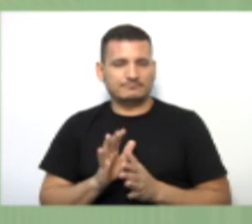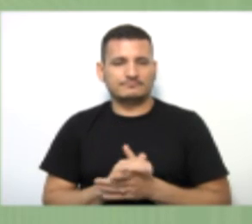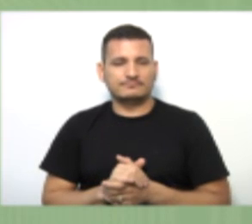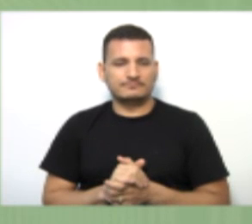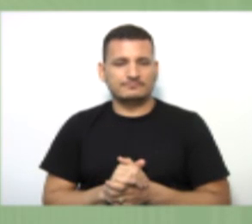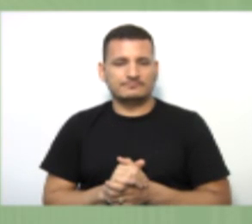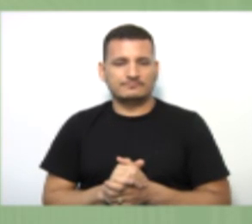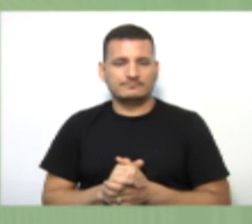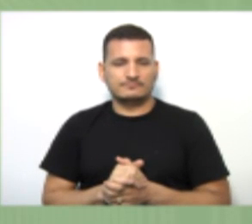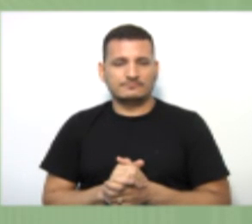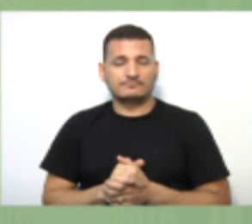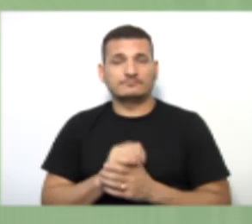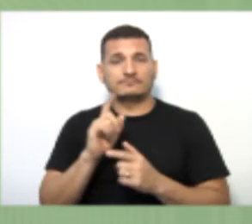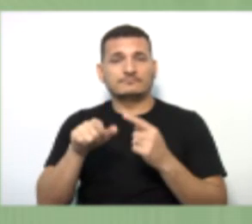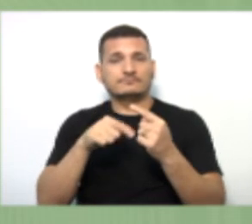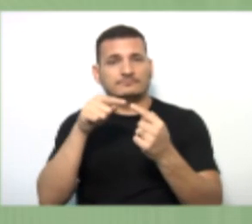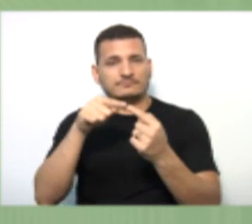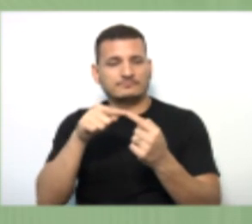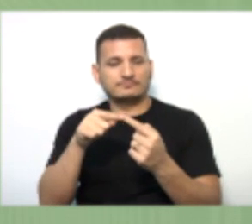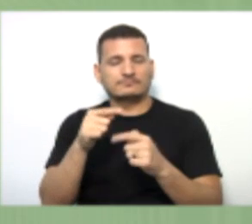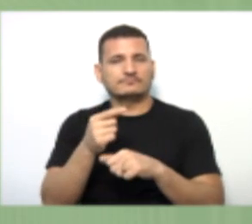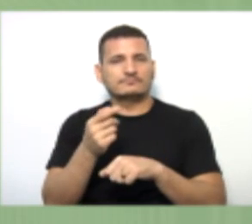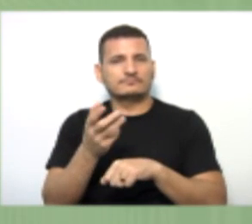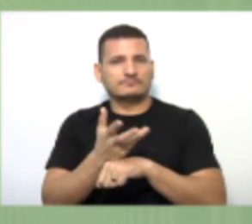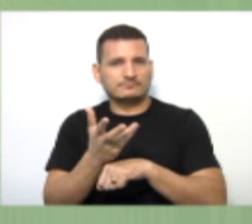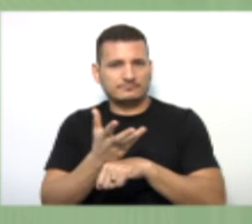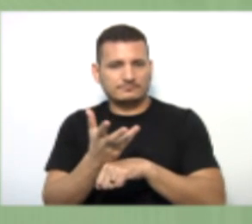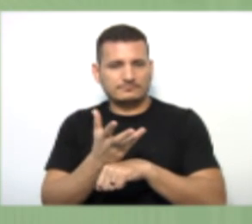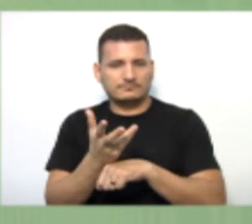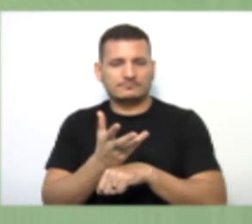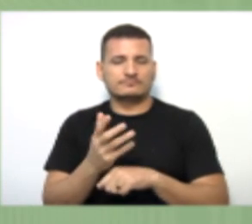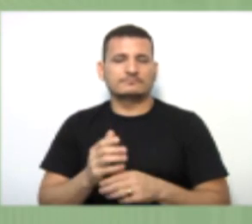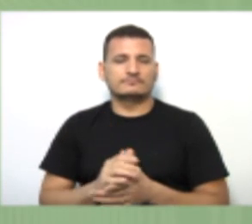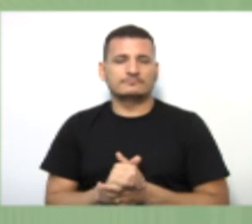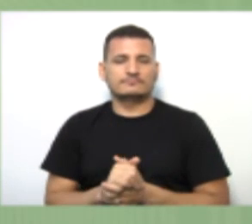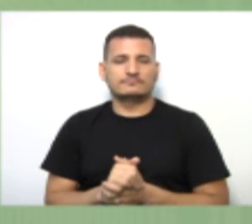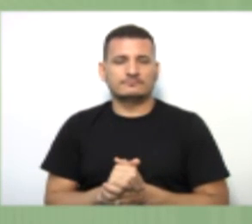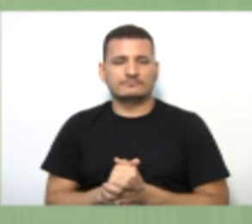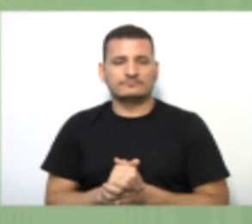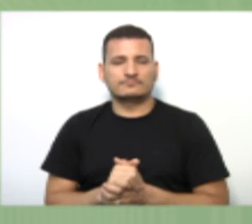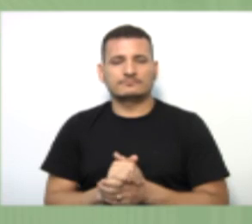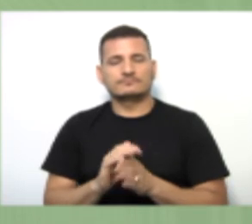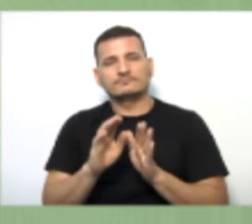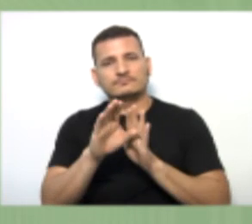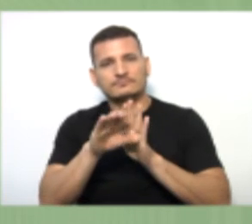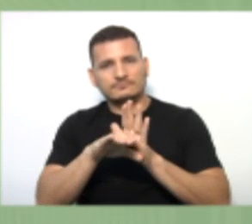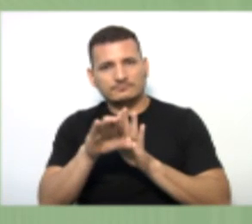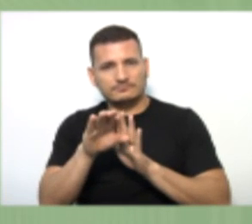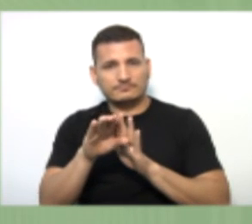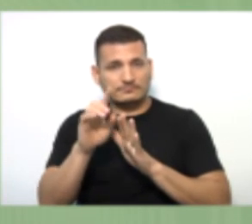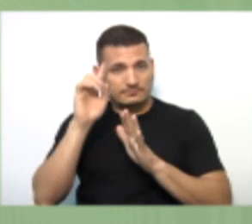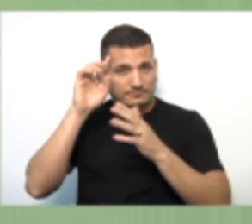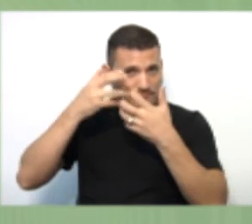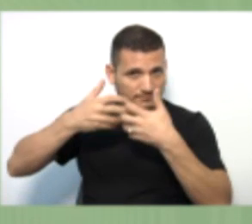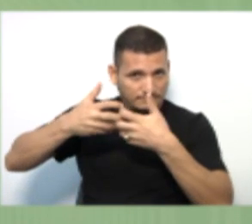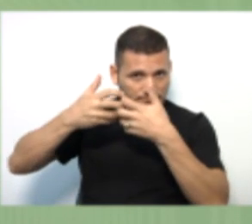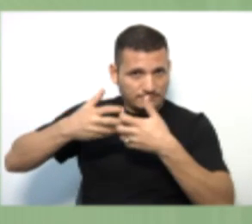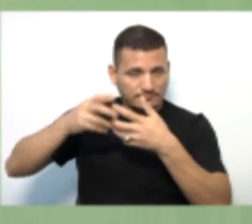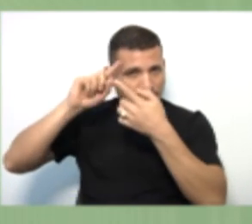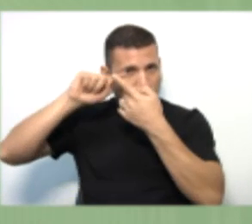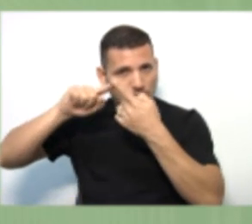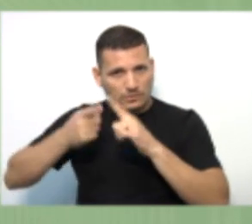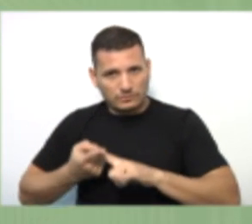E o objetivo dessa disciplina, tá? Da disciplina como um todo, é conceituar o raciocínio lógico,